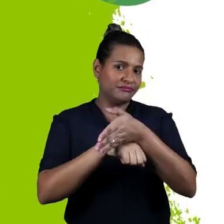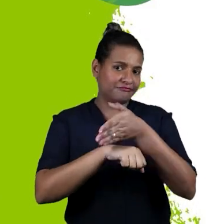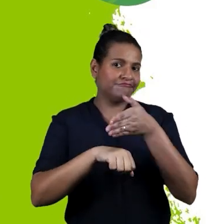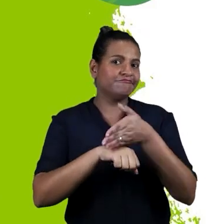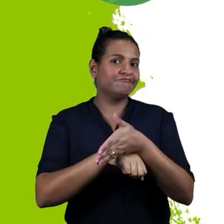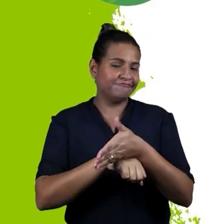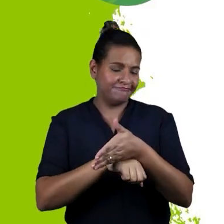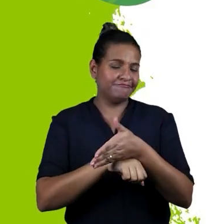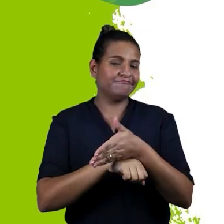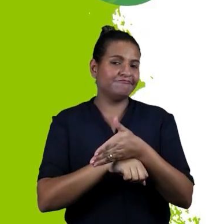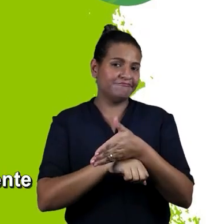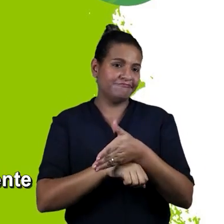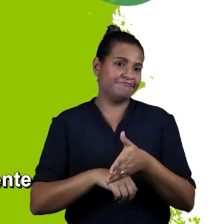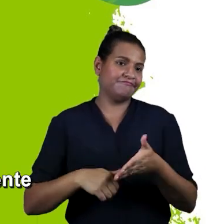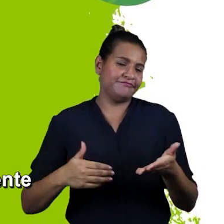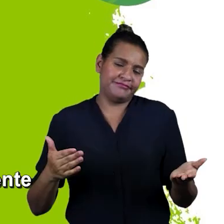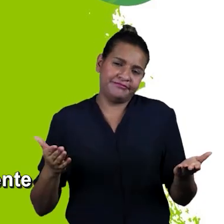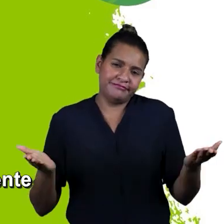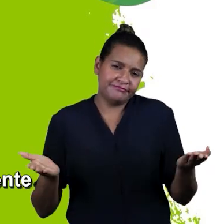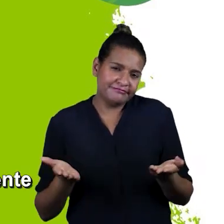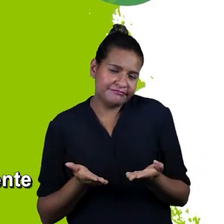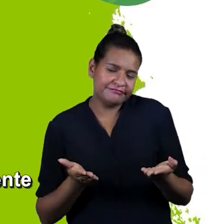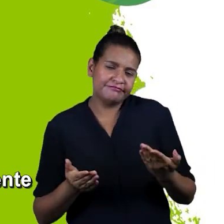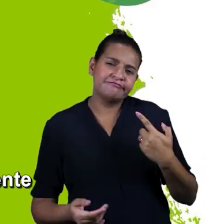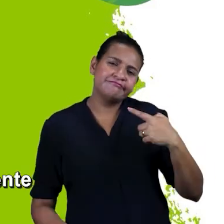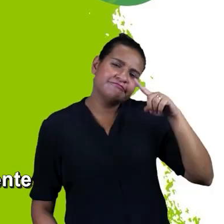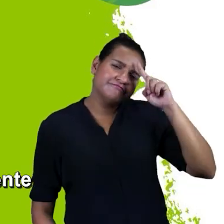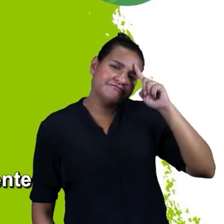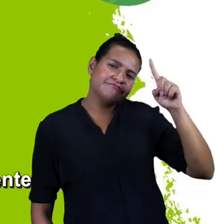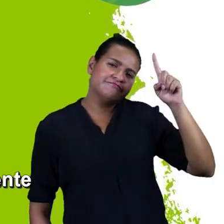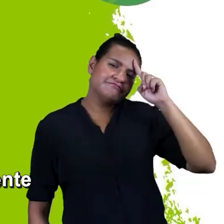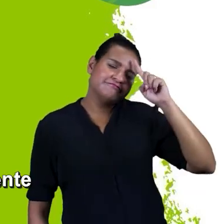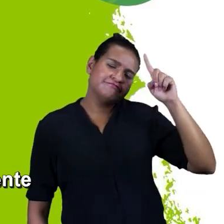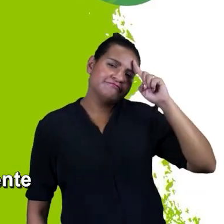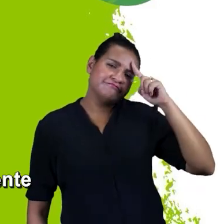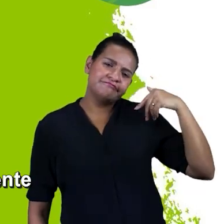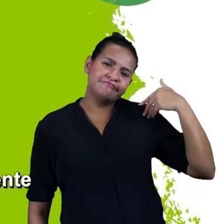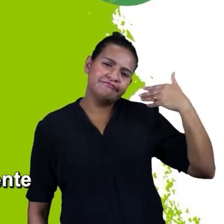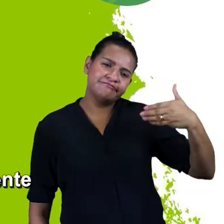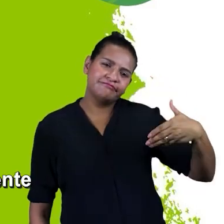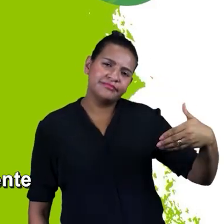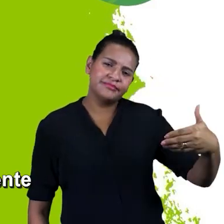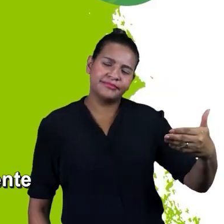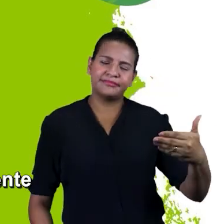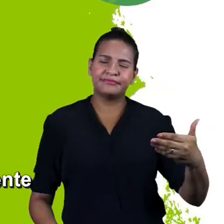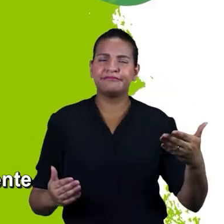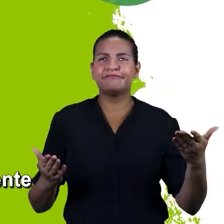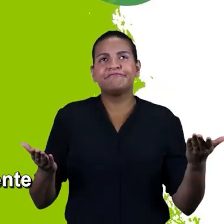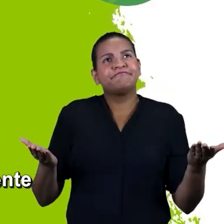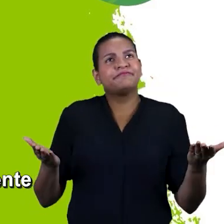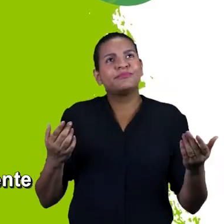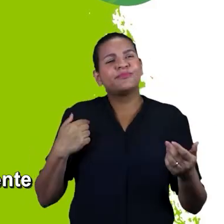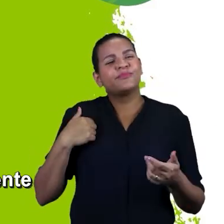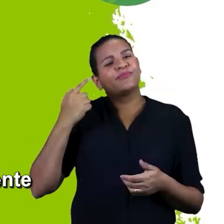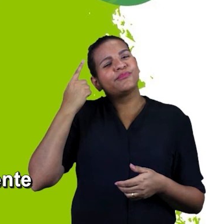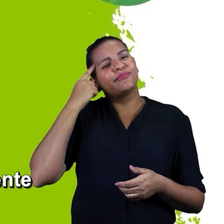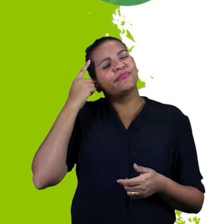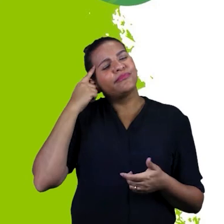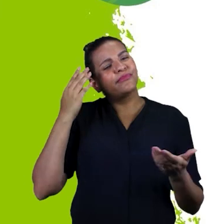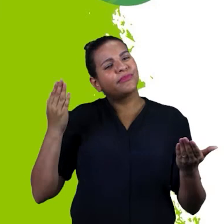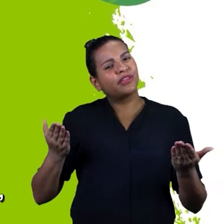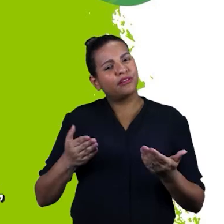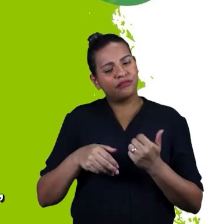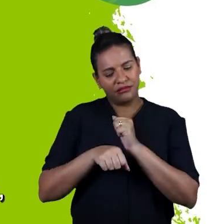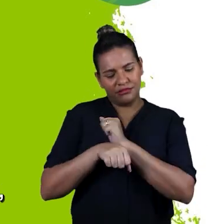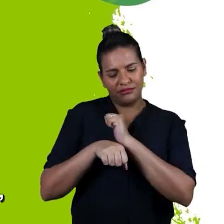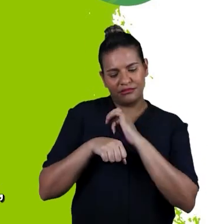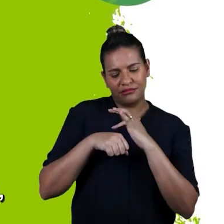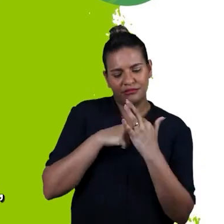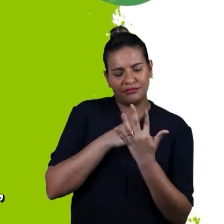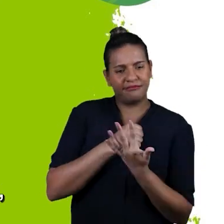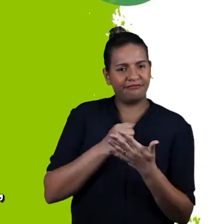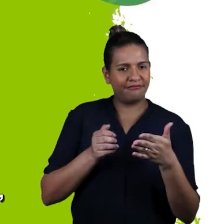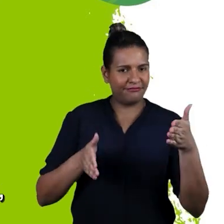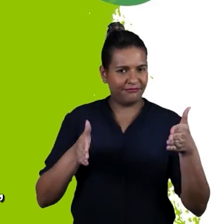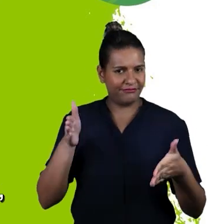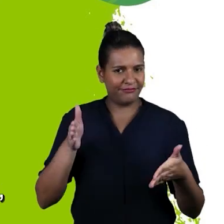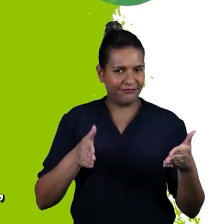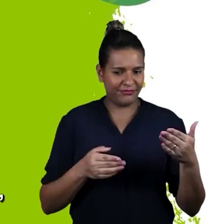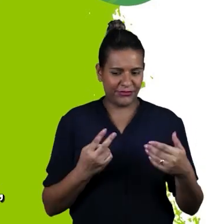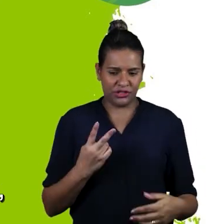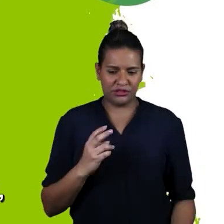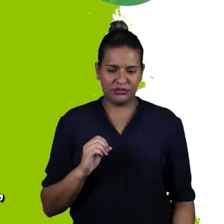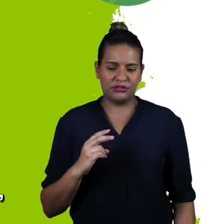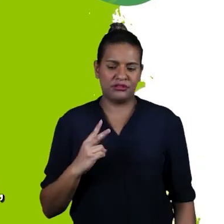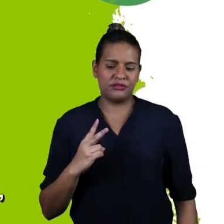à internet. E assim... Isso é uma coisa que está presente no dia a dia, que nem se eu penso agora na